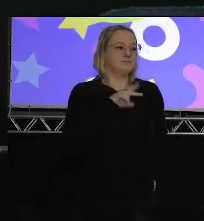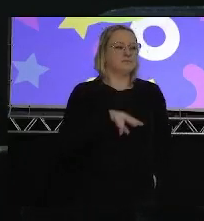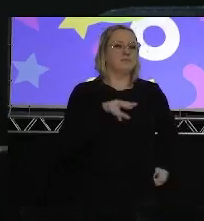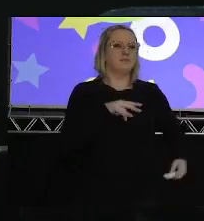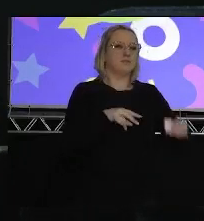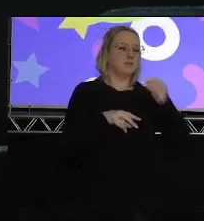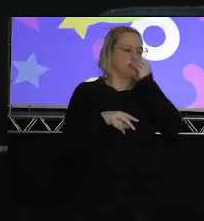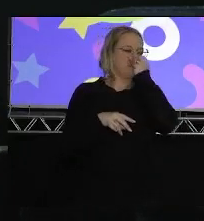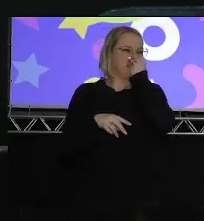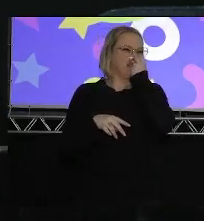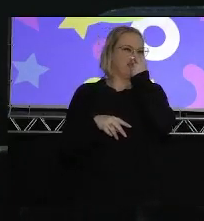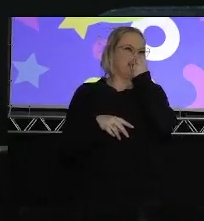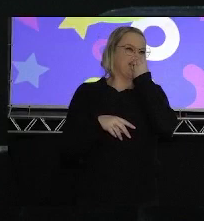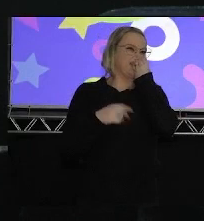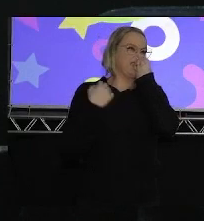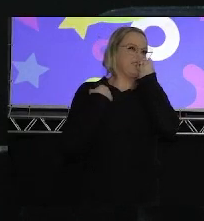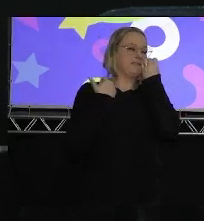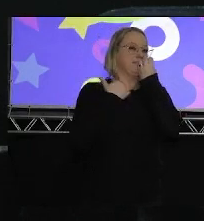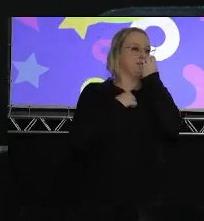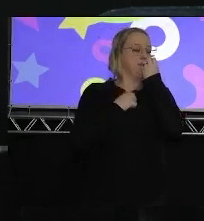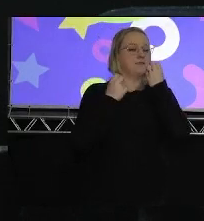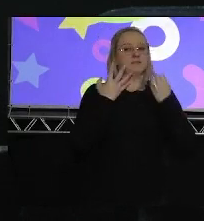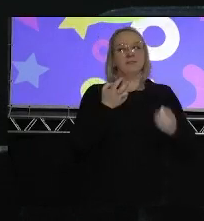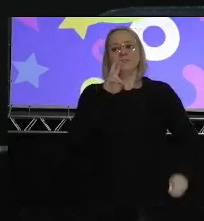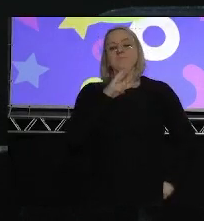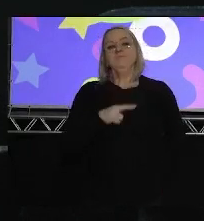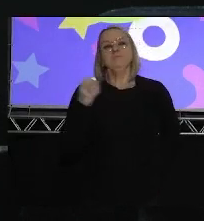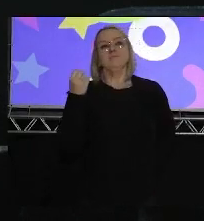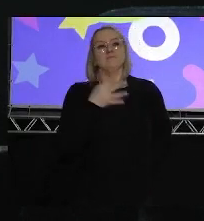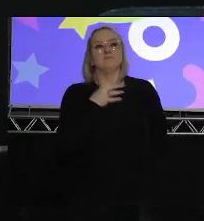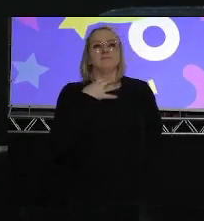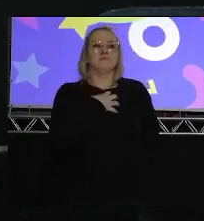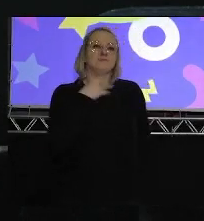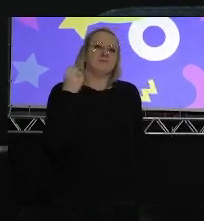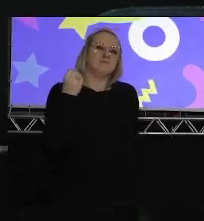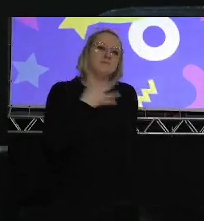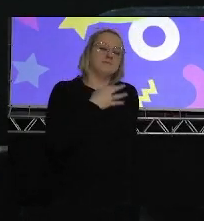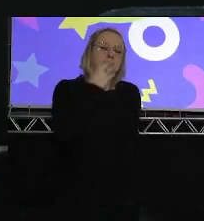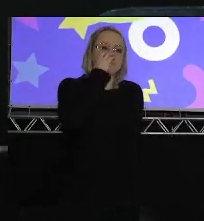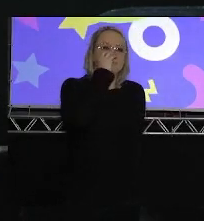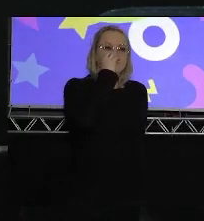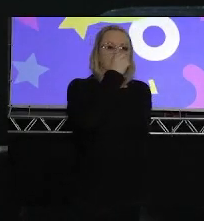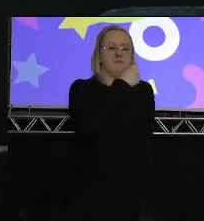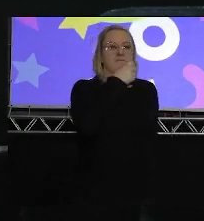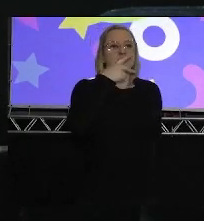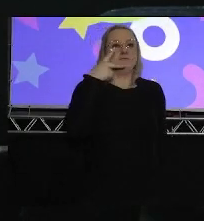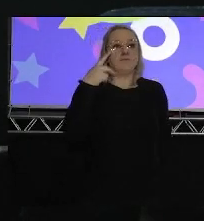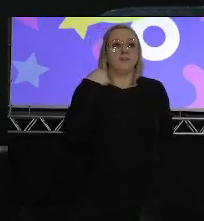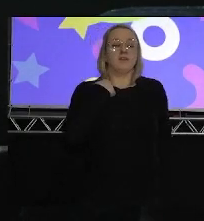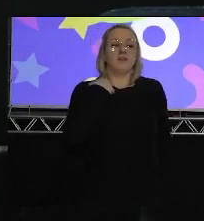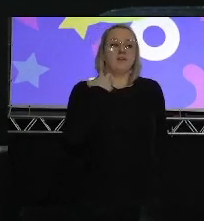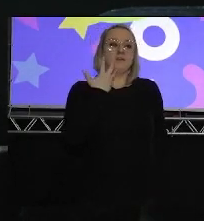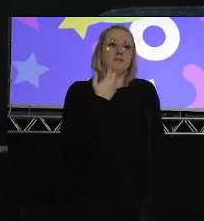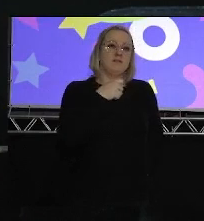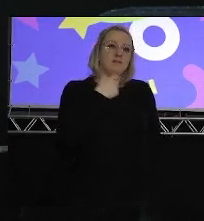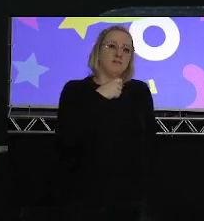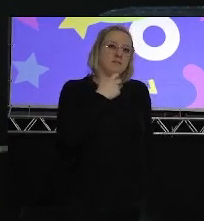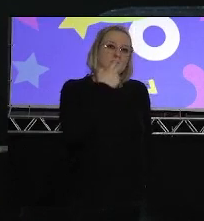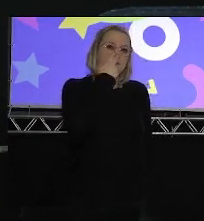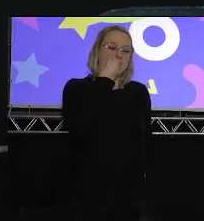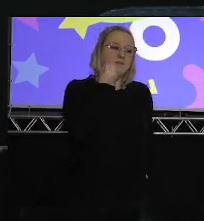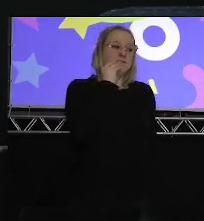Porque é o seguinte, ó, eu quero fazer um relatório novo, um módulo novo, um app. Então, me diga o que que você quer